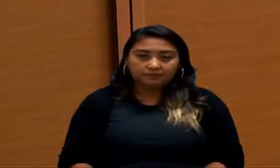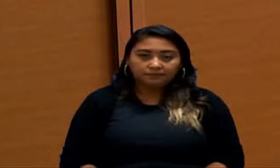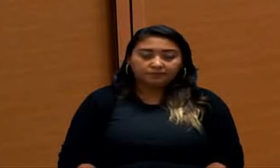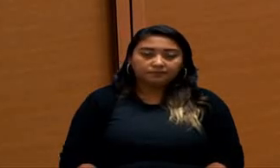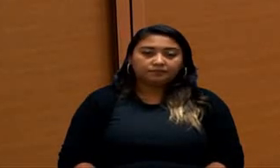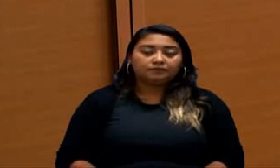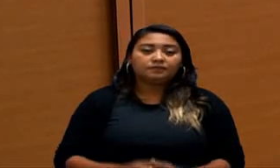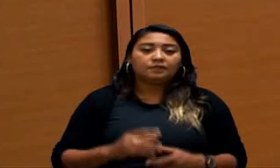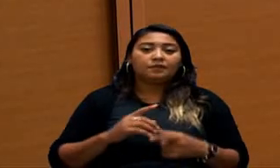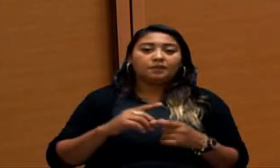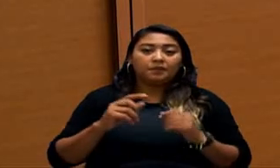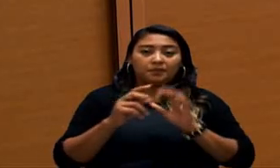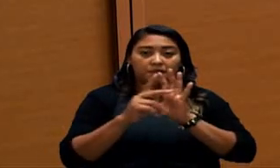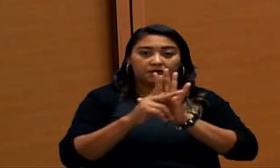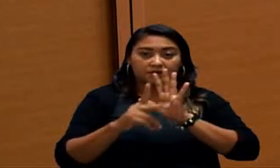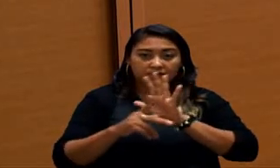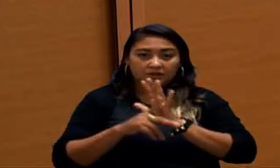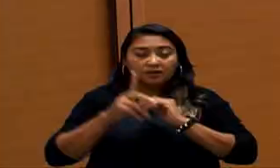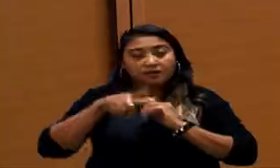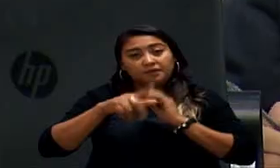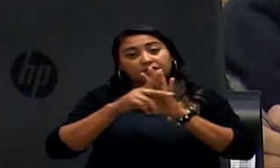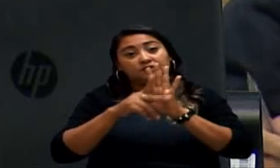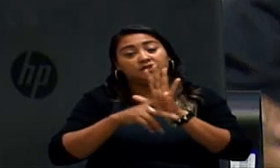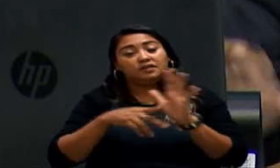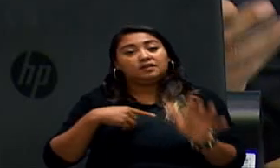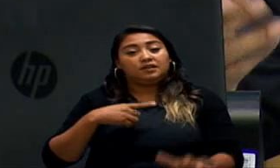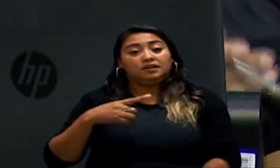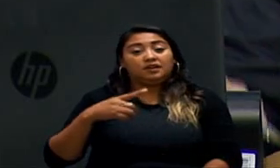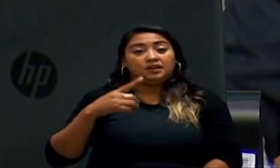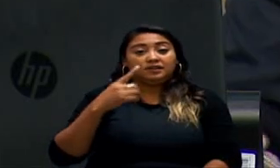O próximo projeto é o projeto de lei